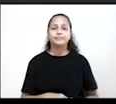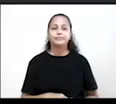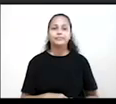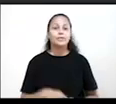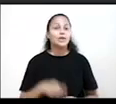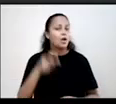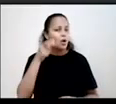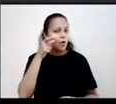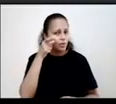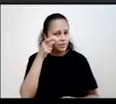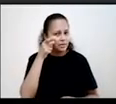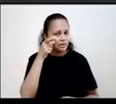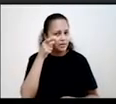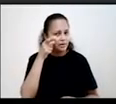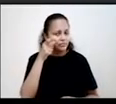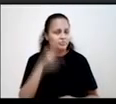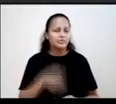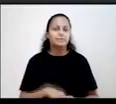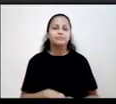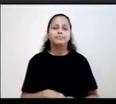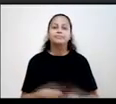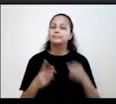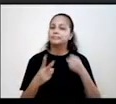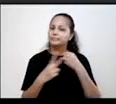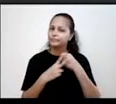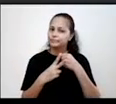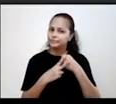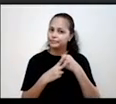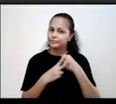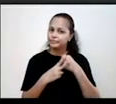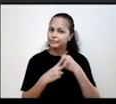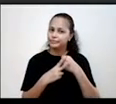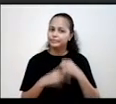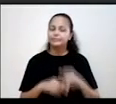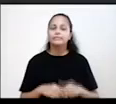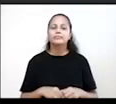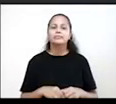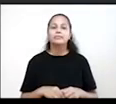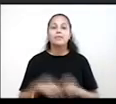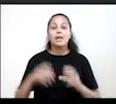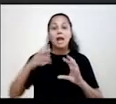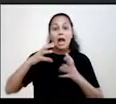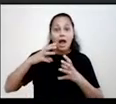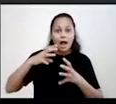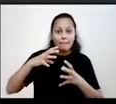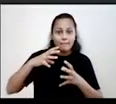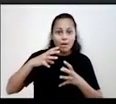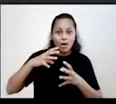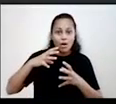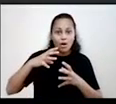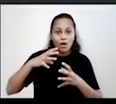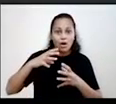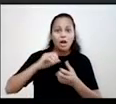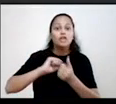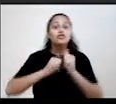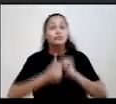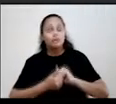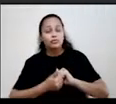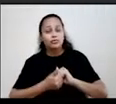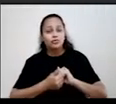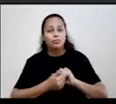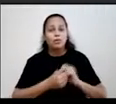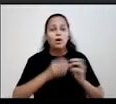aí, observe então a concordância verbal desses casos. Ó, a bola de futebol dos meninos da creche caiu